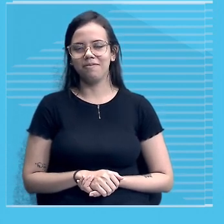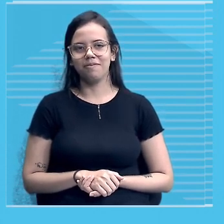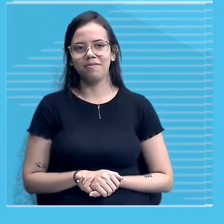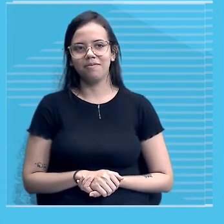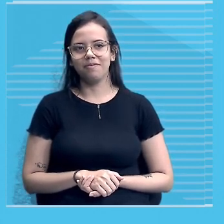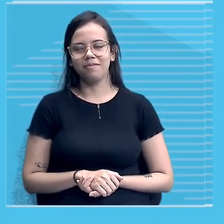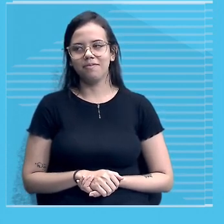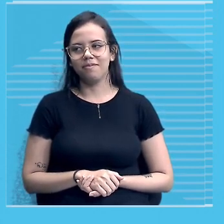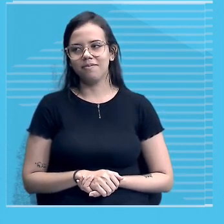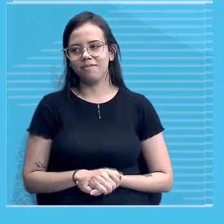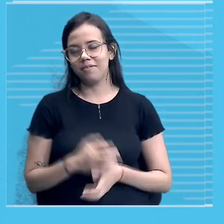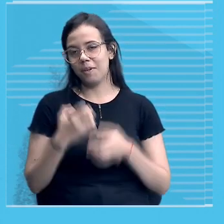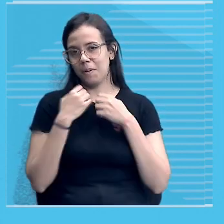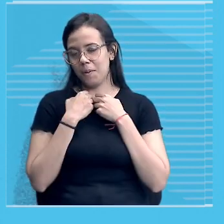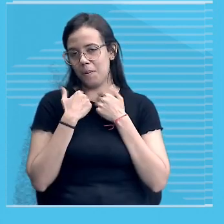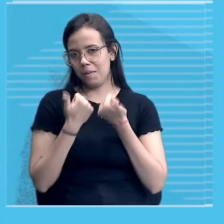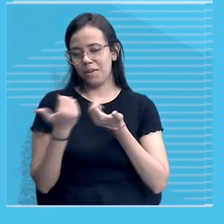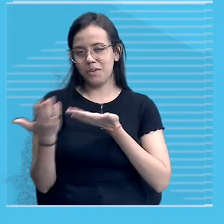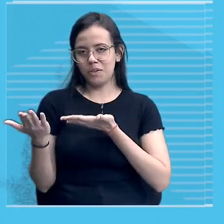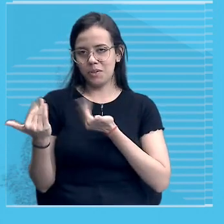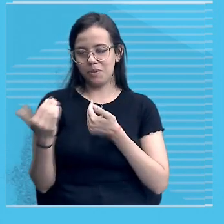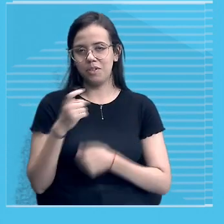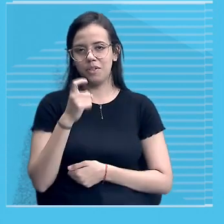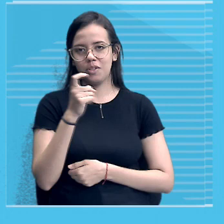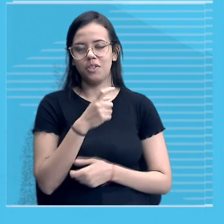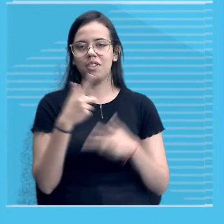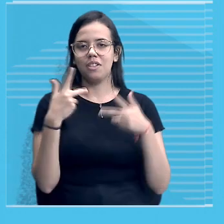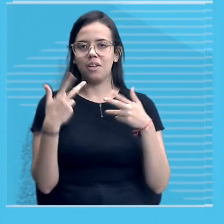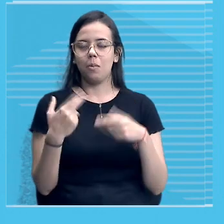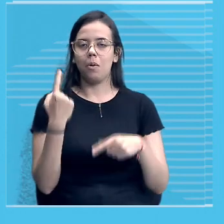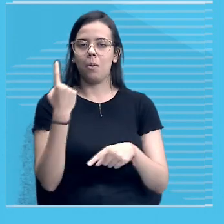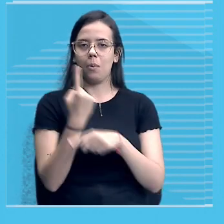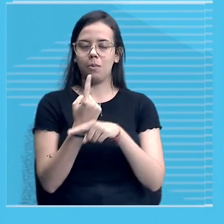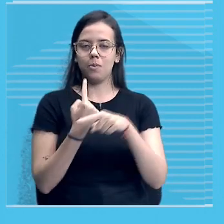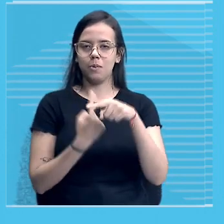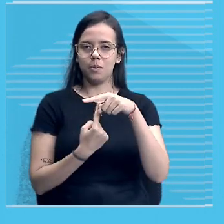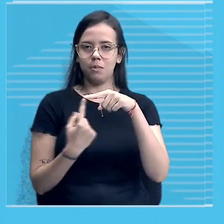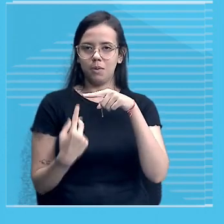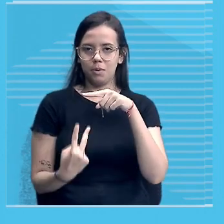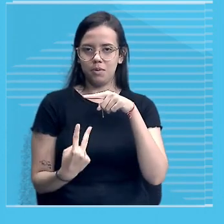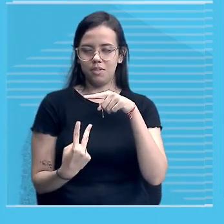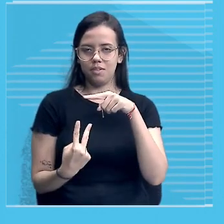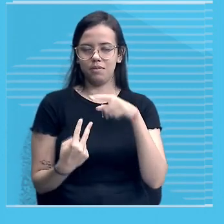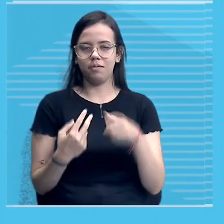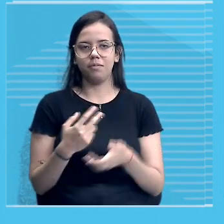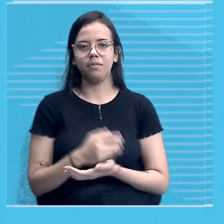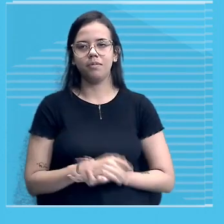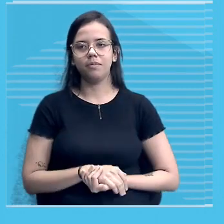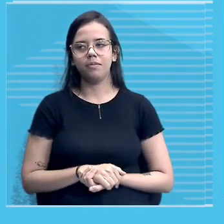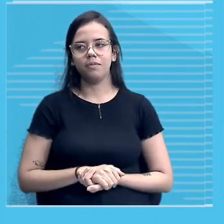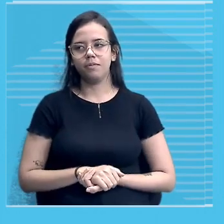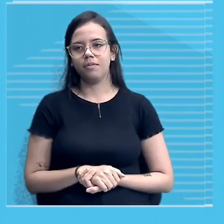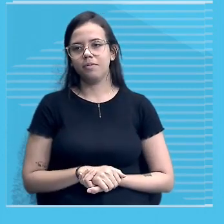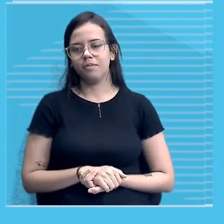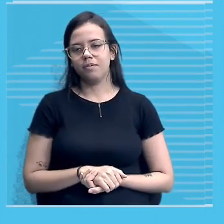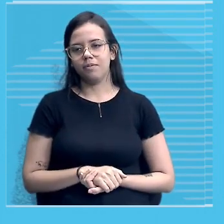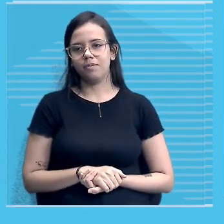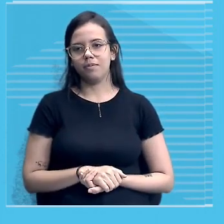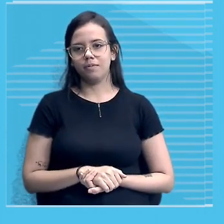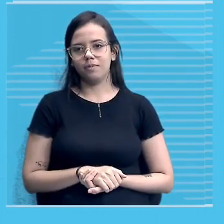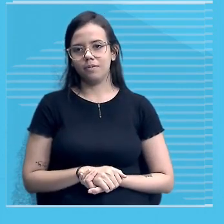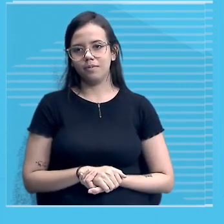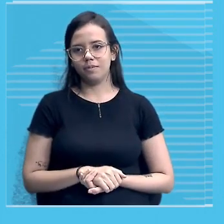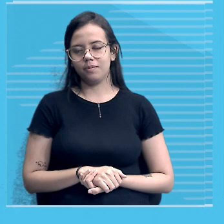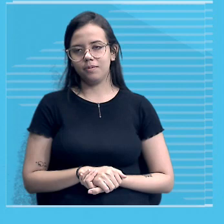a beleza jovens OLX = 1 sobre 12 em São Paulo